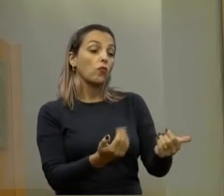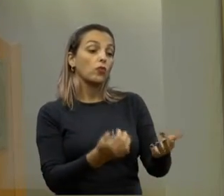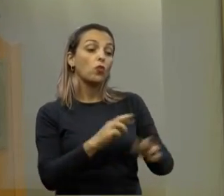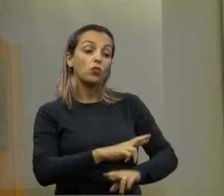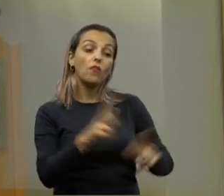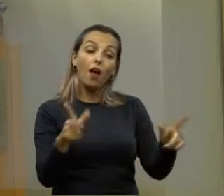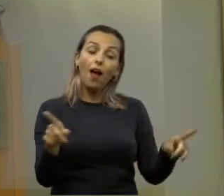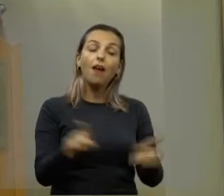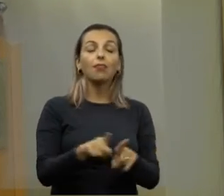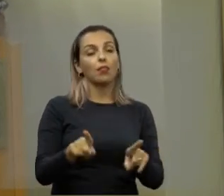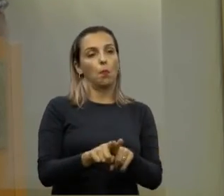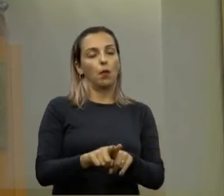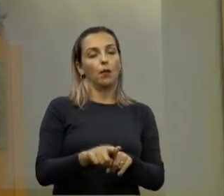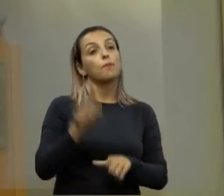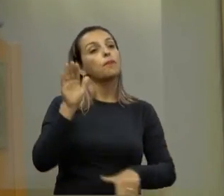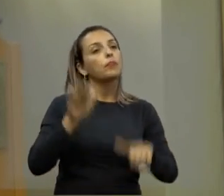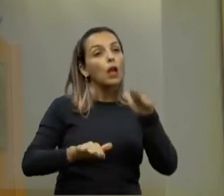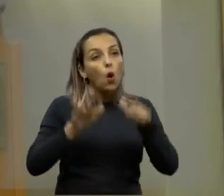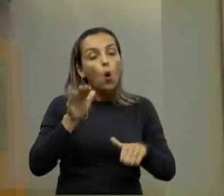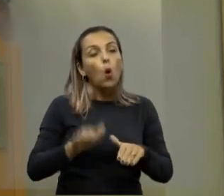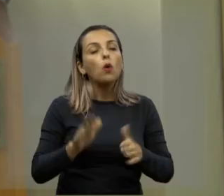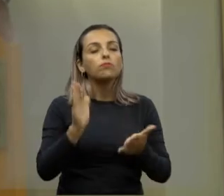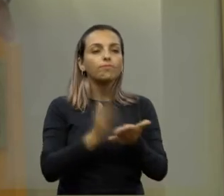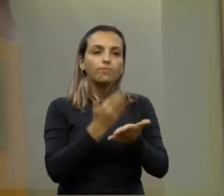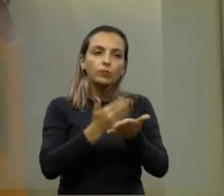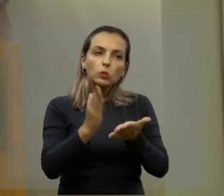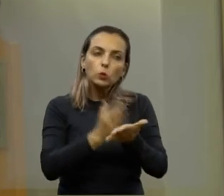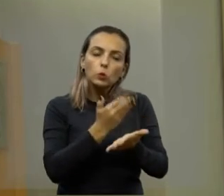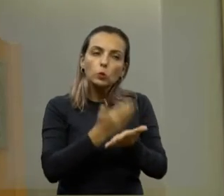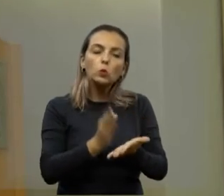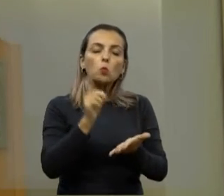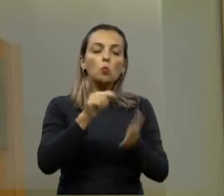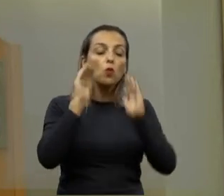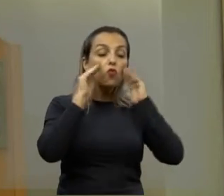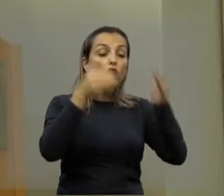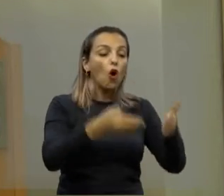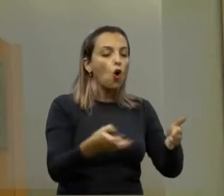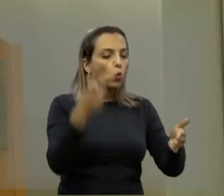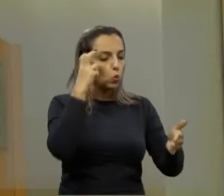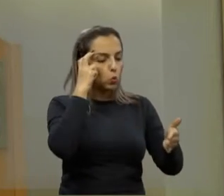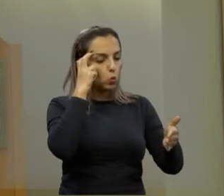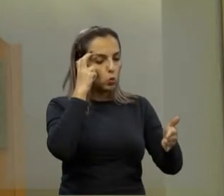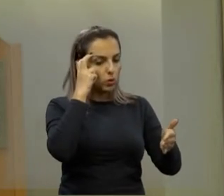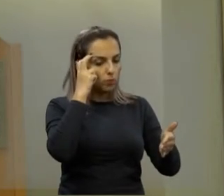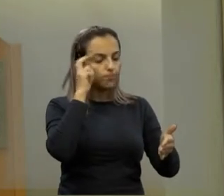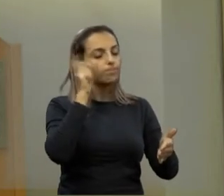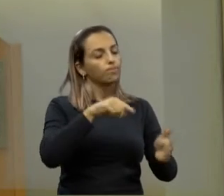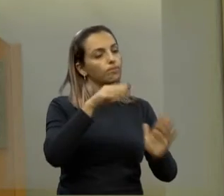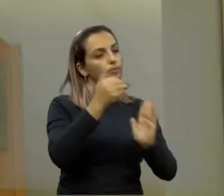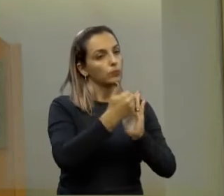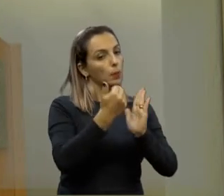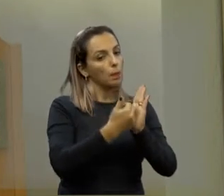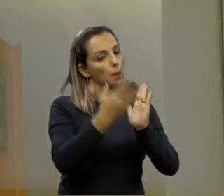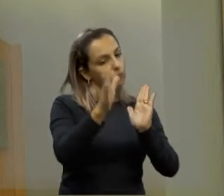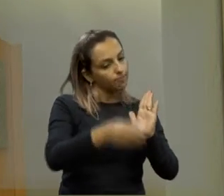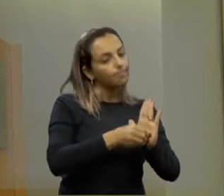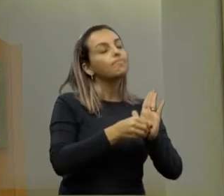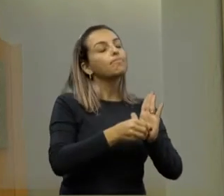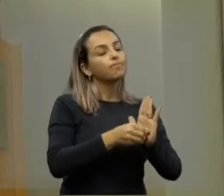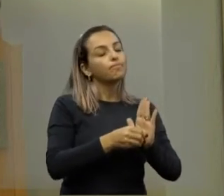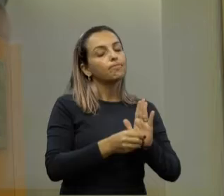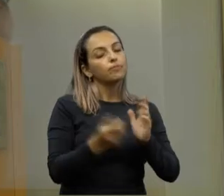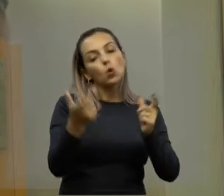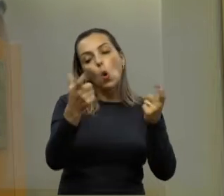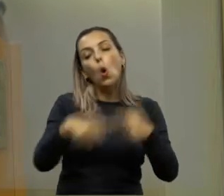de diversas para alguns Vereador Gerson interessa mais o debate sobre a cultura e tá posto nosso plano Municipal para